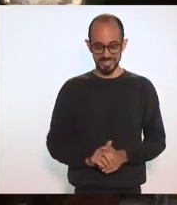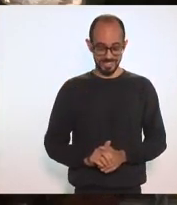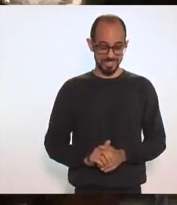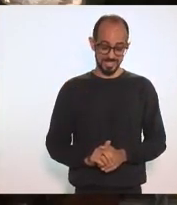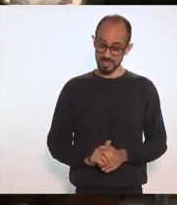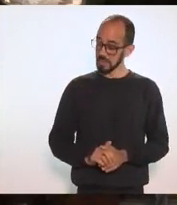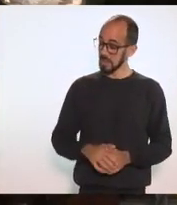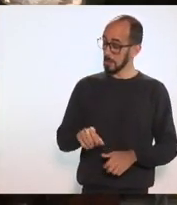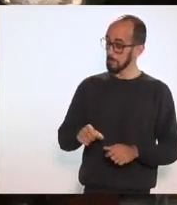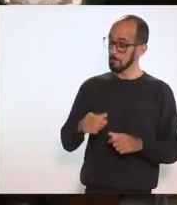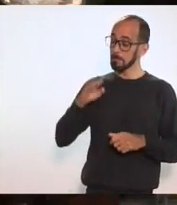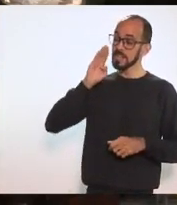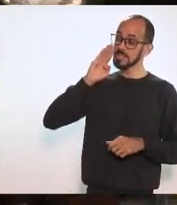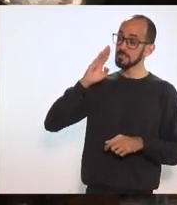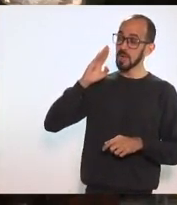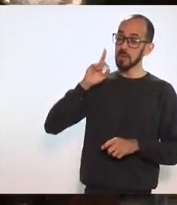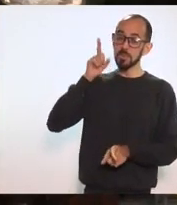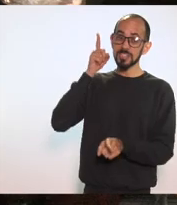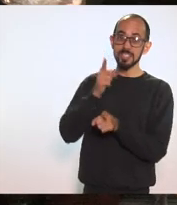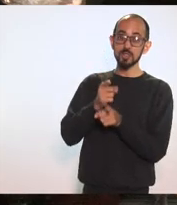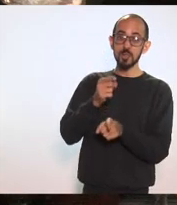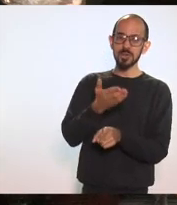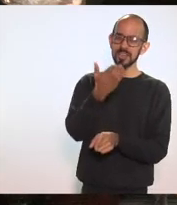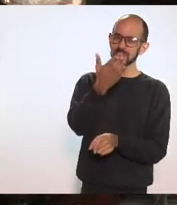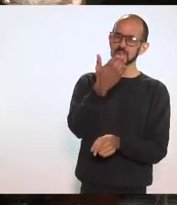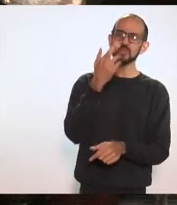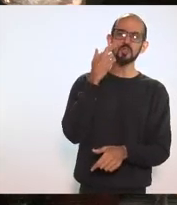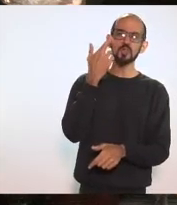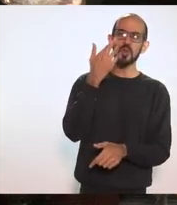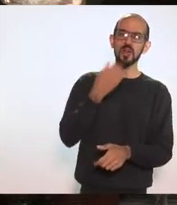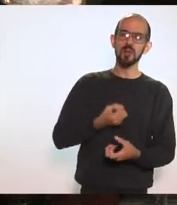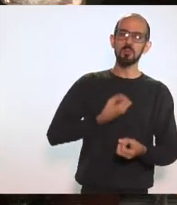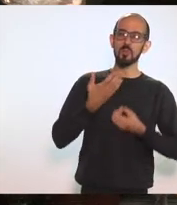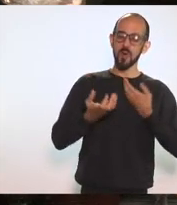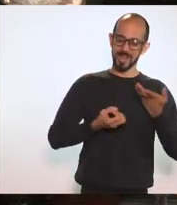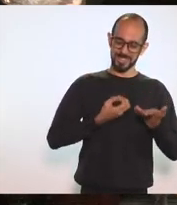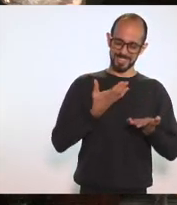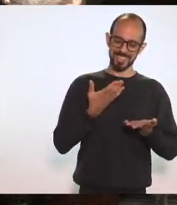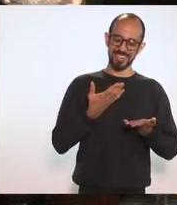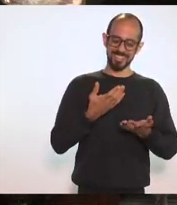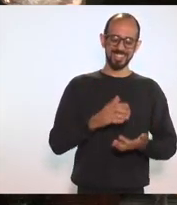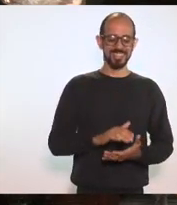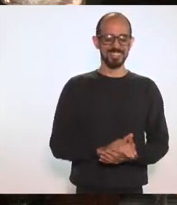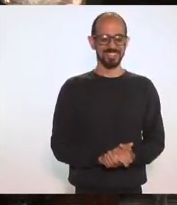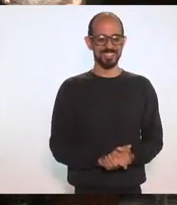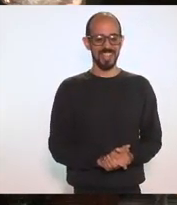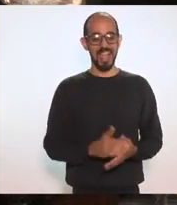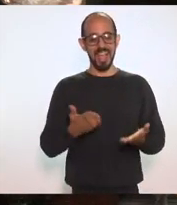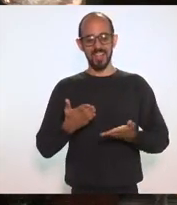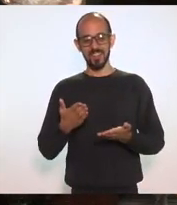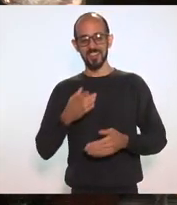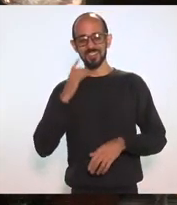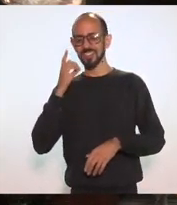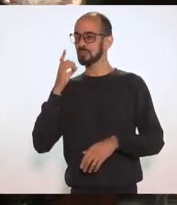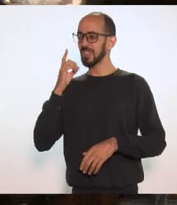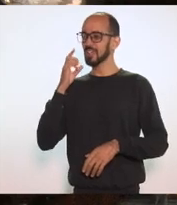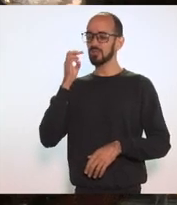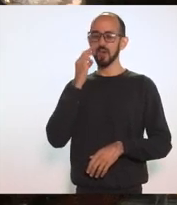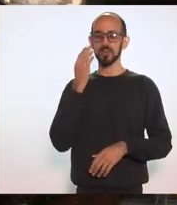descoberta do senhor ser um grande poeta. Com a palavra, o deputado Valdeque